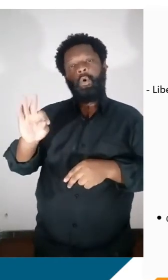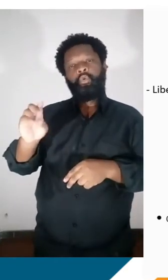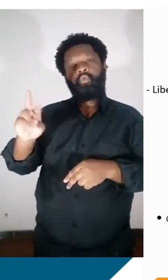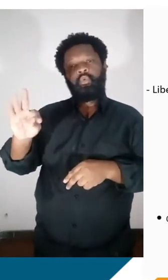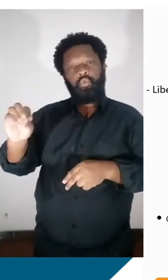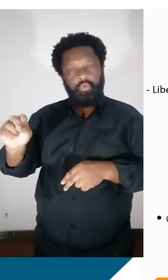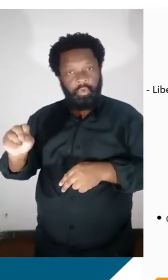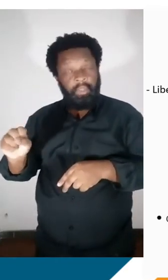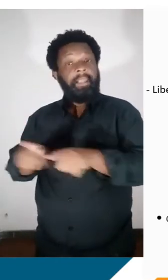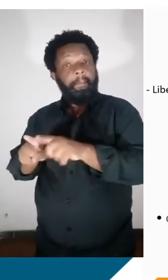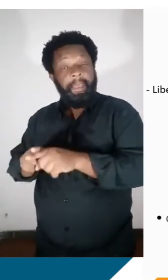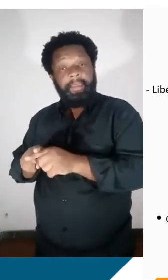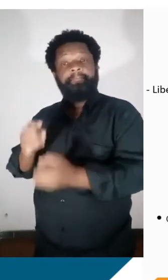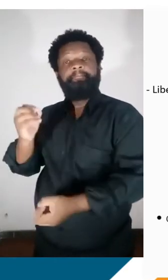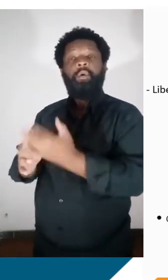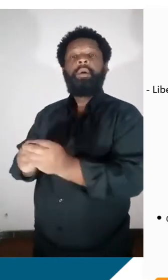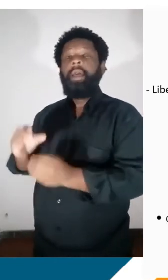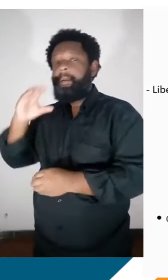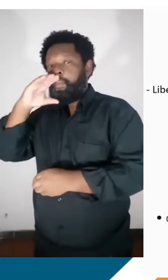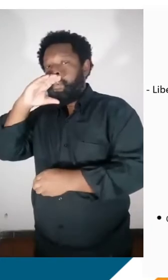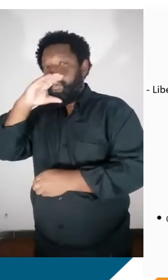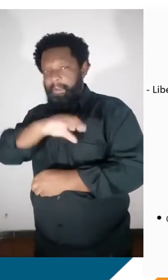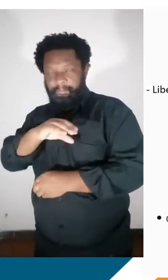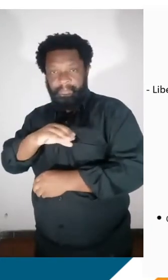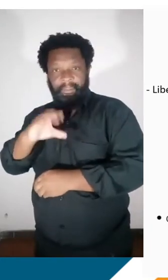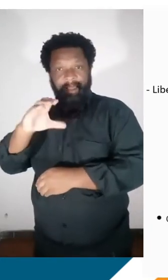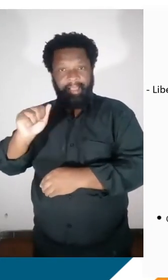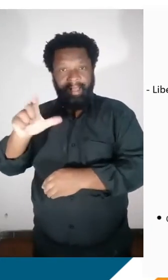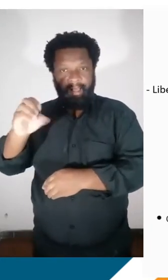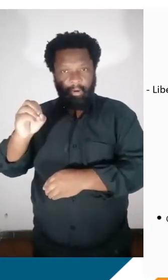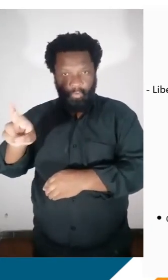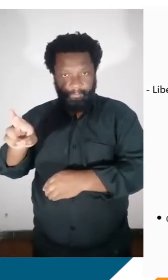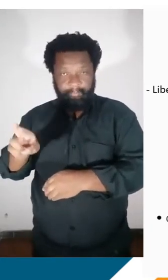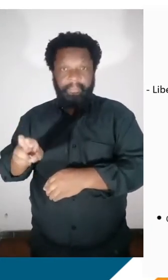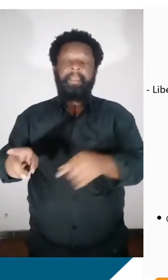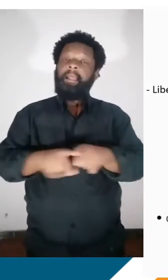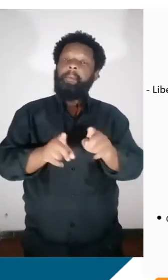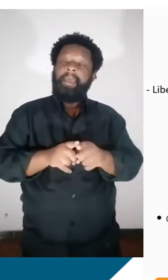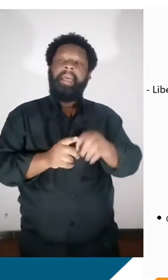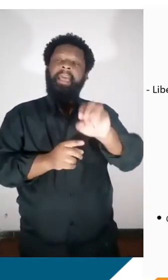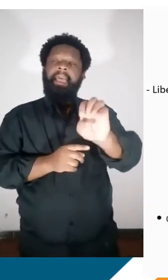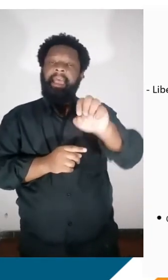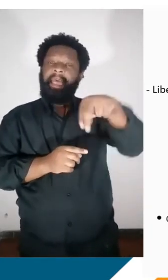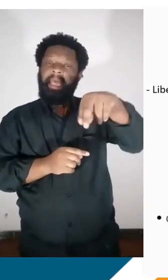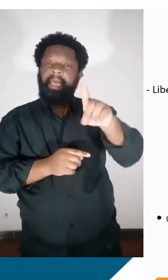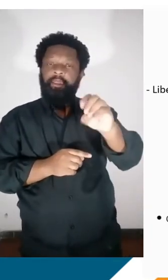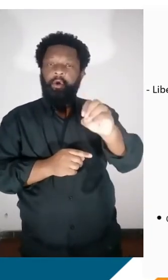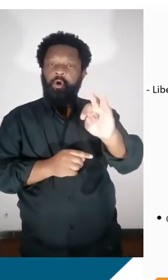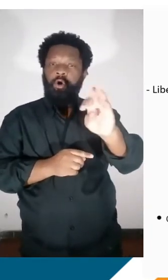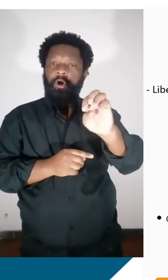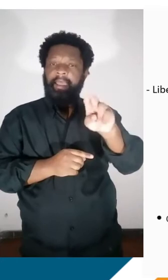produto da reação está sendo gerado calor. Tudo bem? E as reações endotérmicas? As